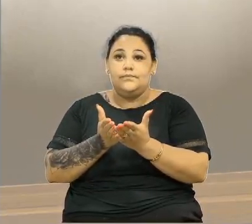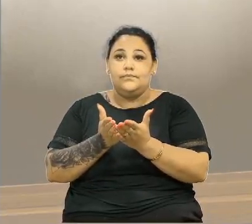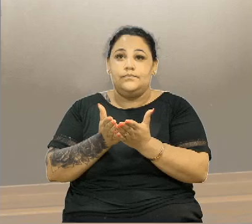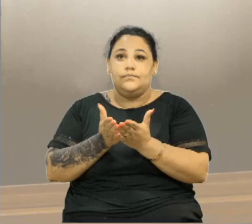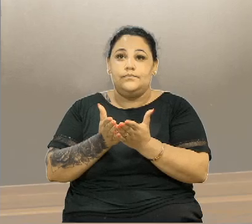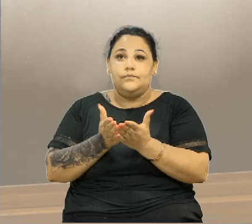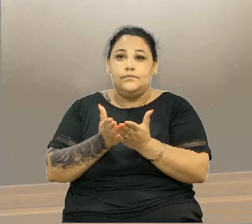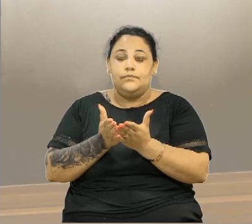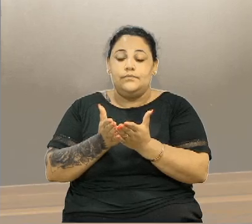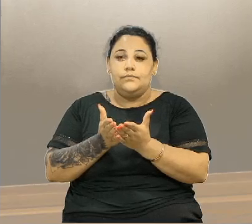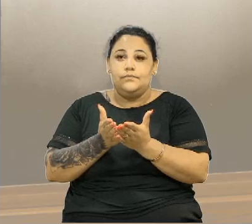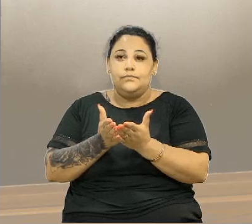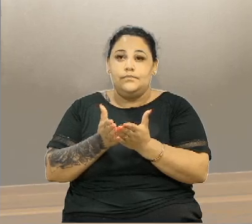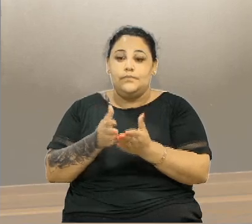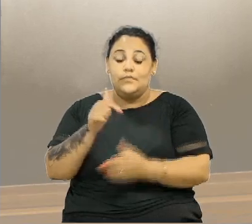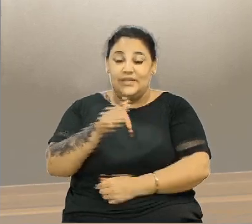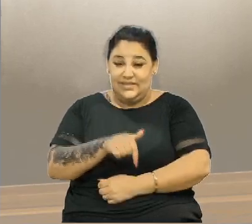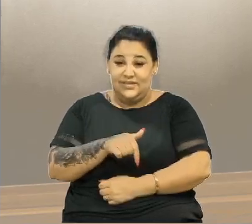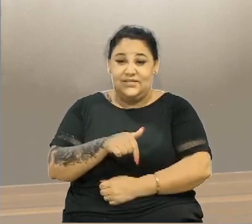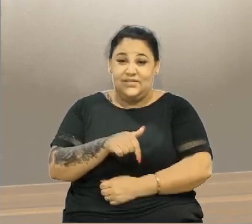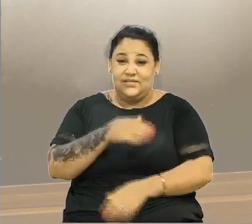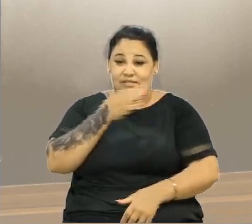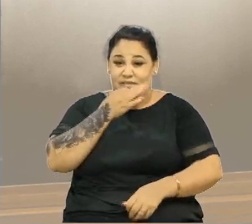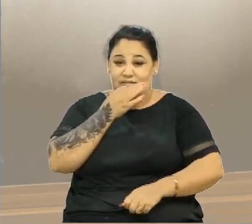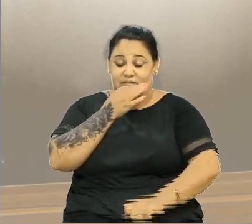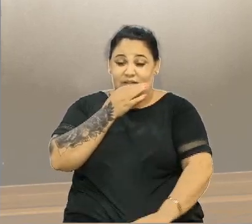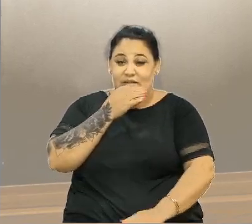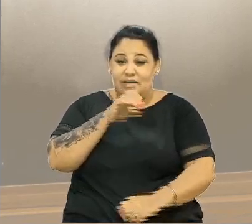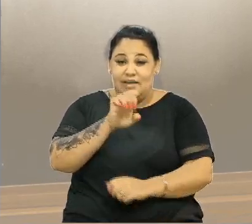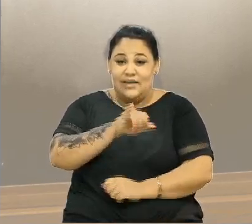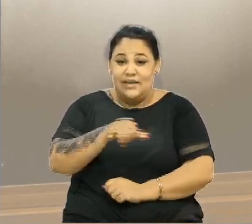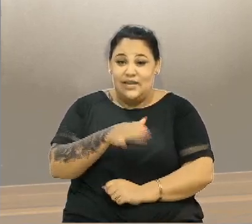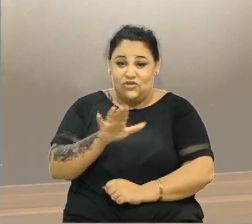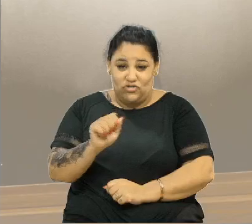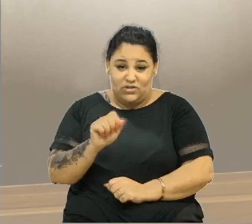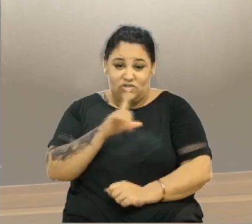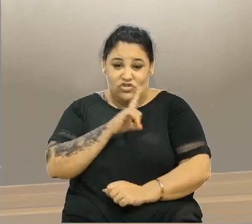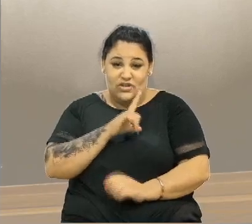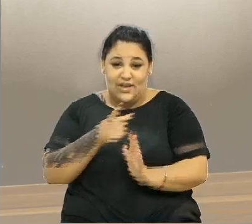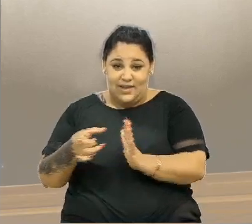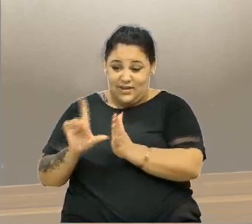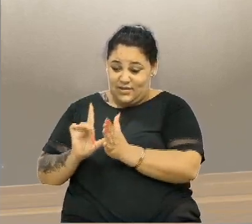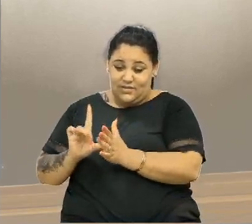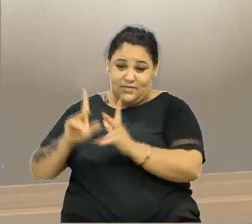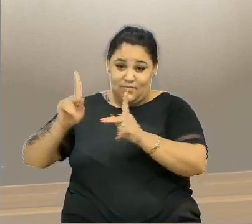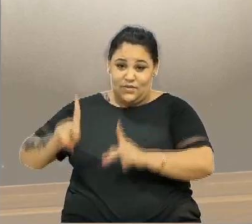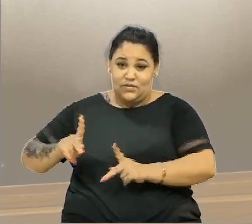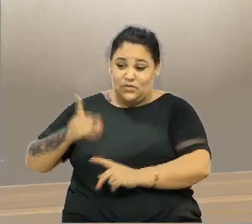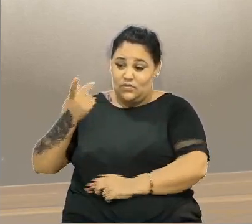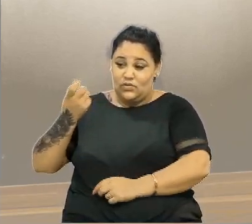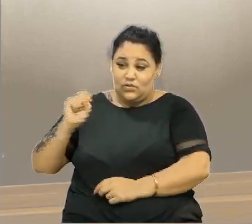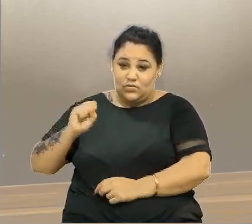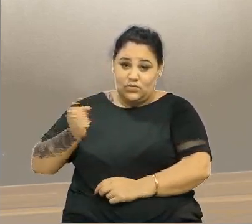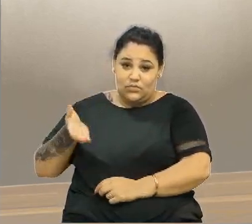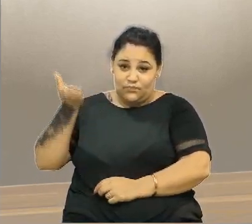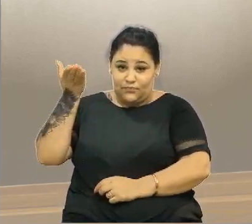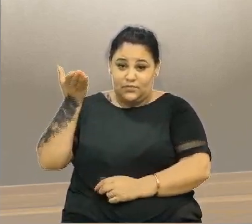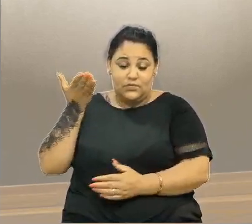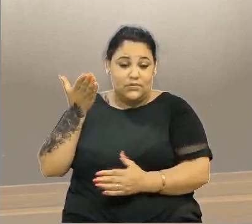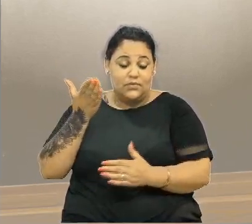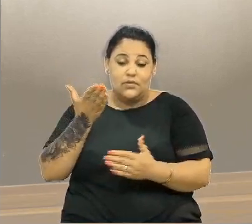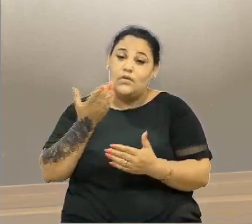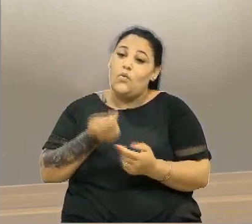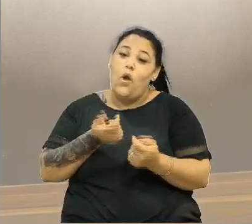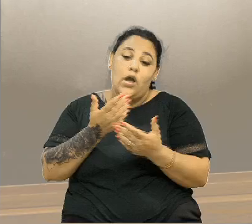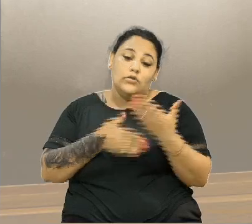estudam. Aqui, as EJAs que tinha para a pessoa de acima de 18 anos estudar foram